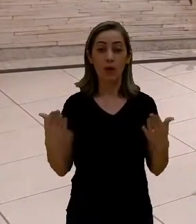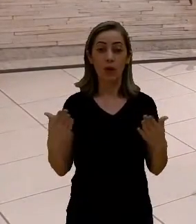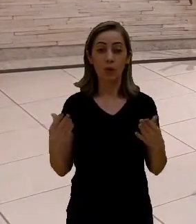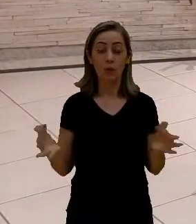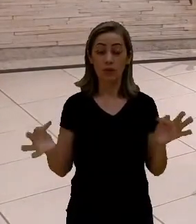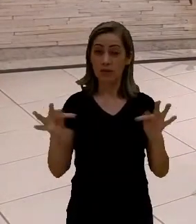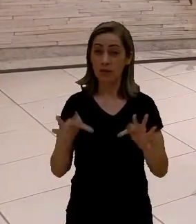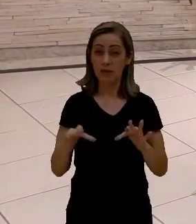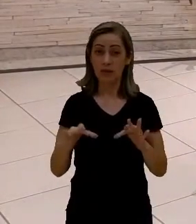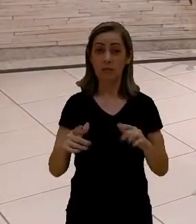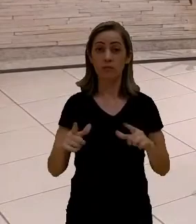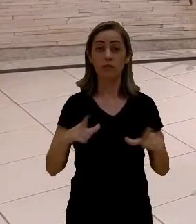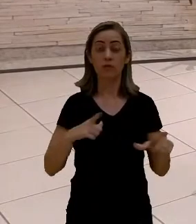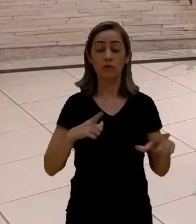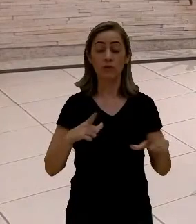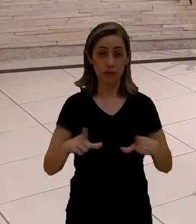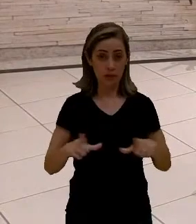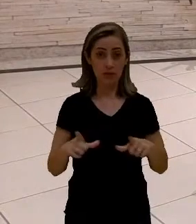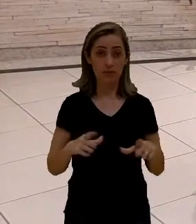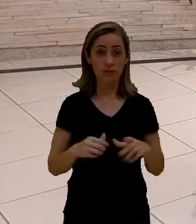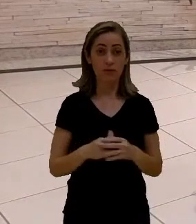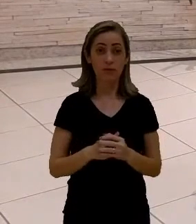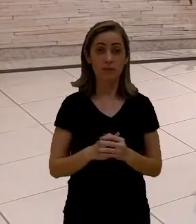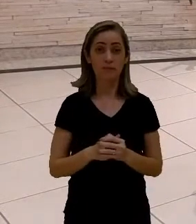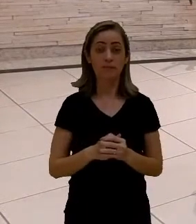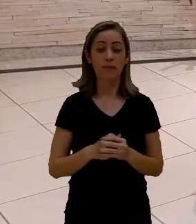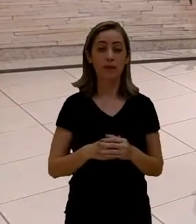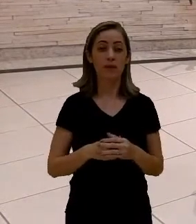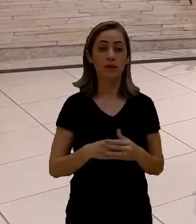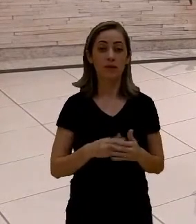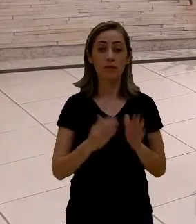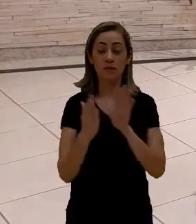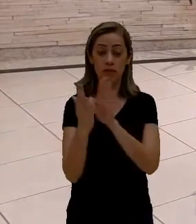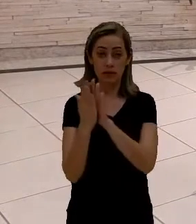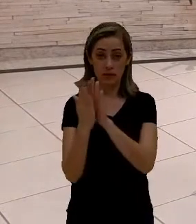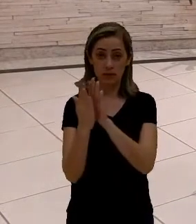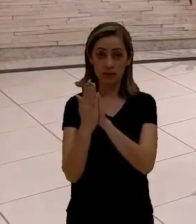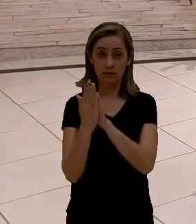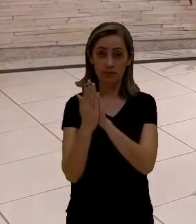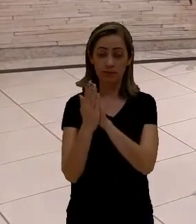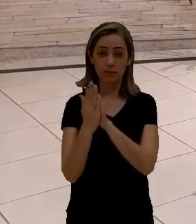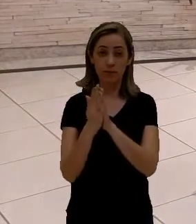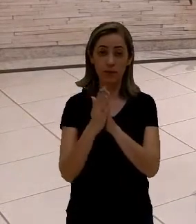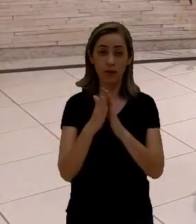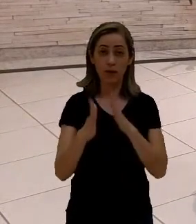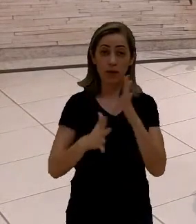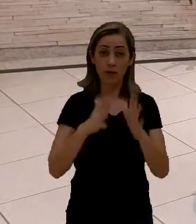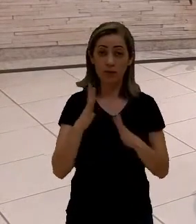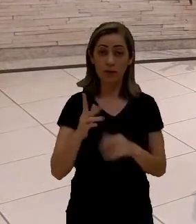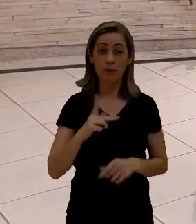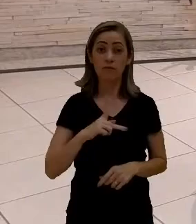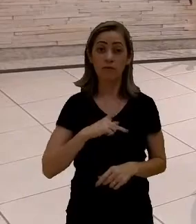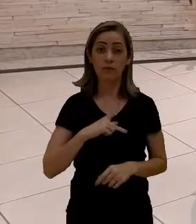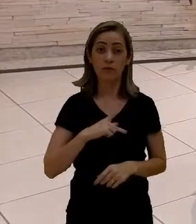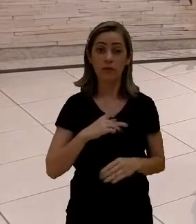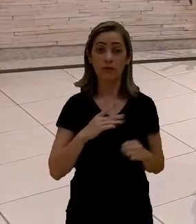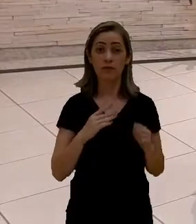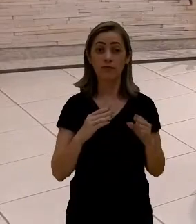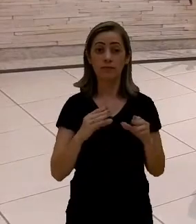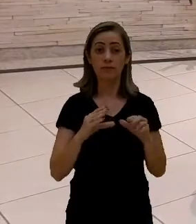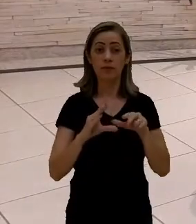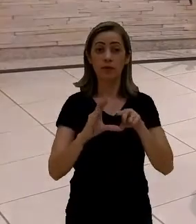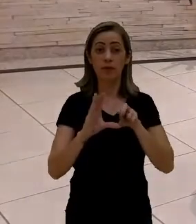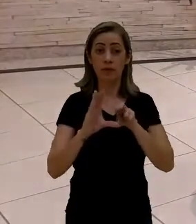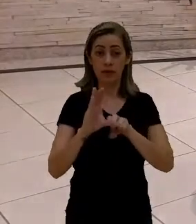atividades ã presencialmente falando particularmente da catedral nós não tínhamos